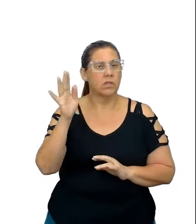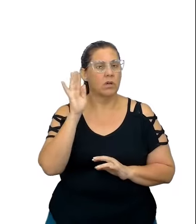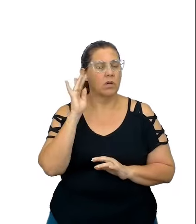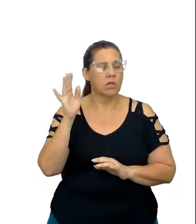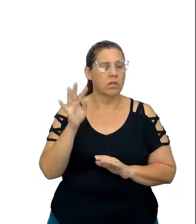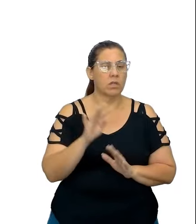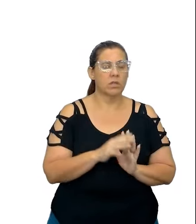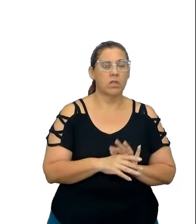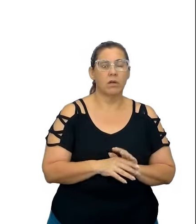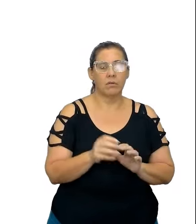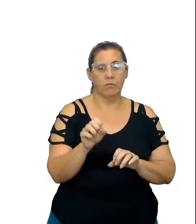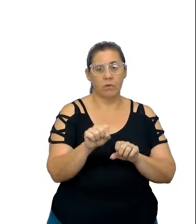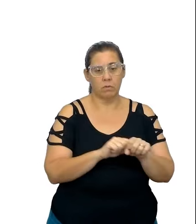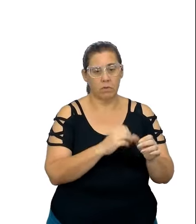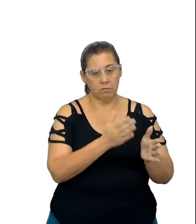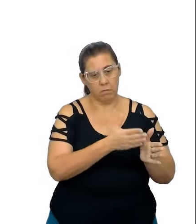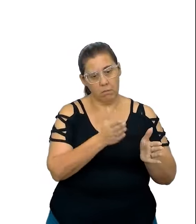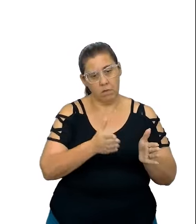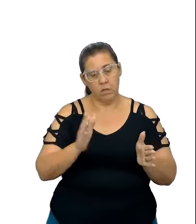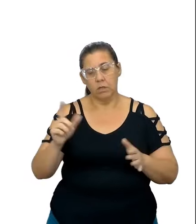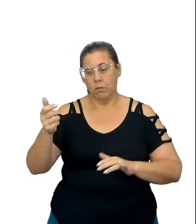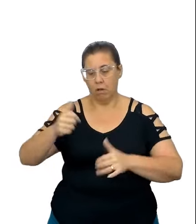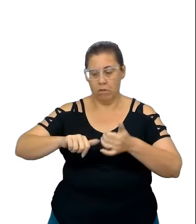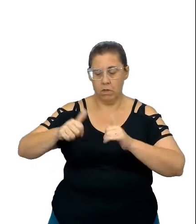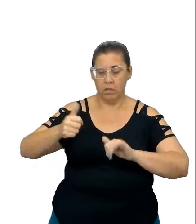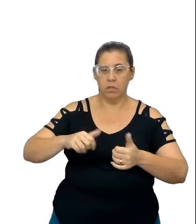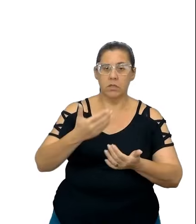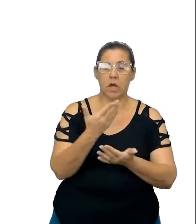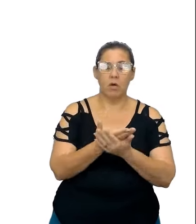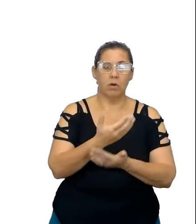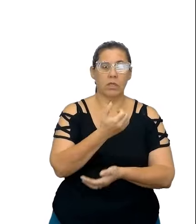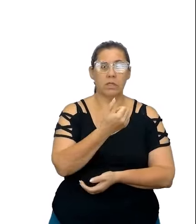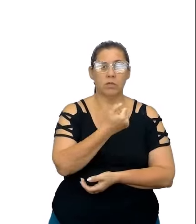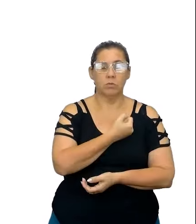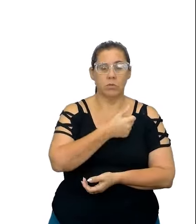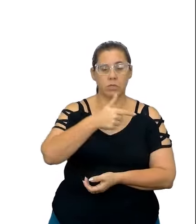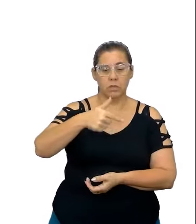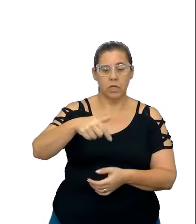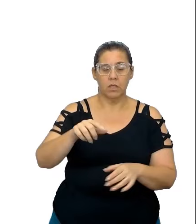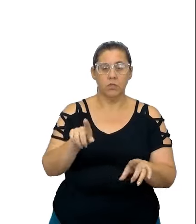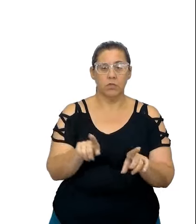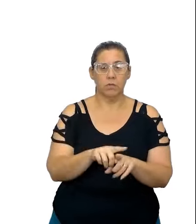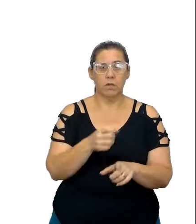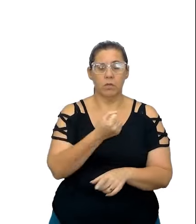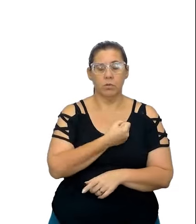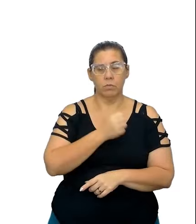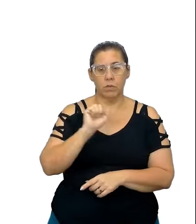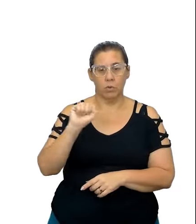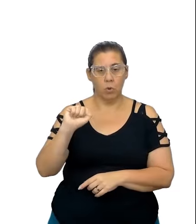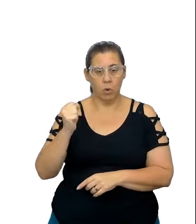formação de etapa. Depois nós analisamos as aulas 7 e 8 da situação de aprendizagem,